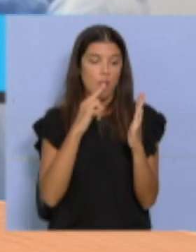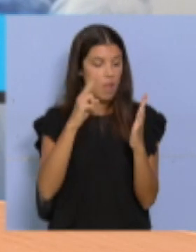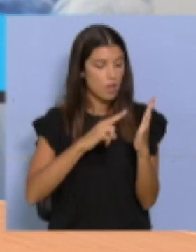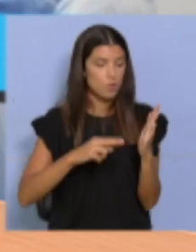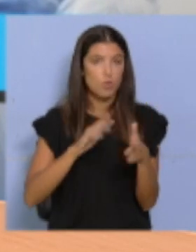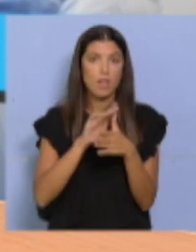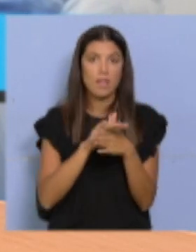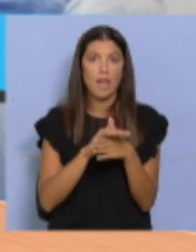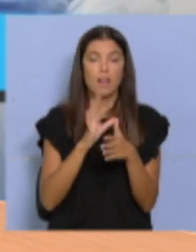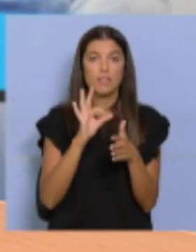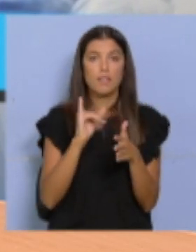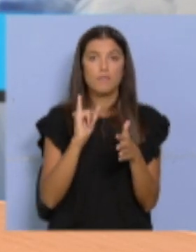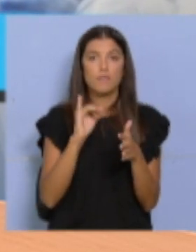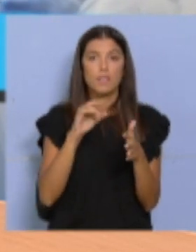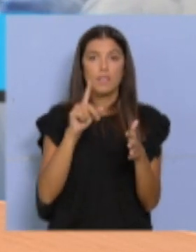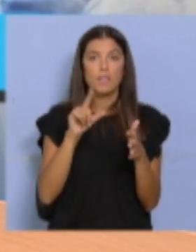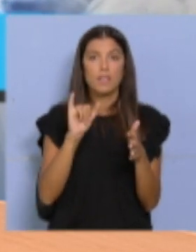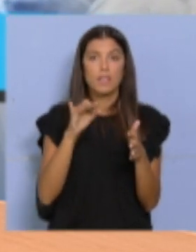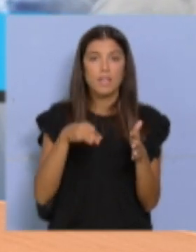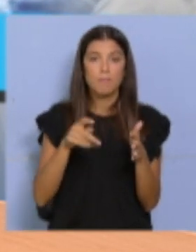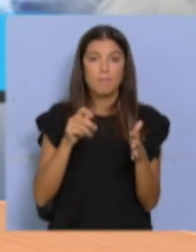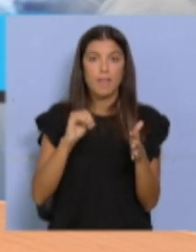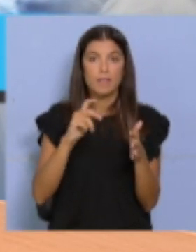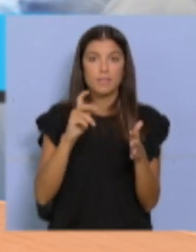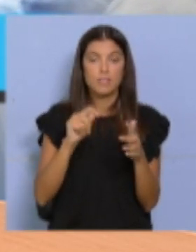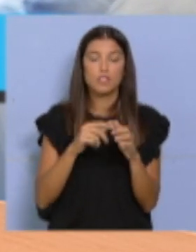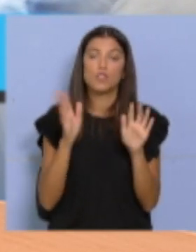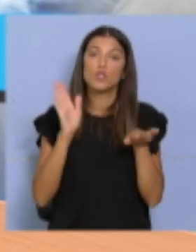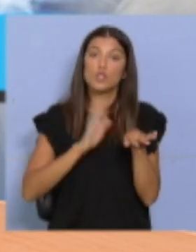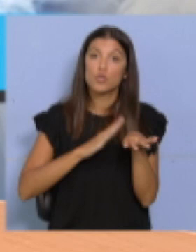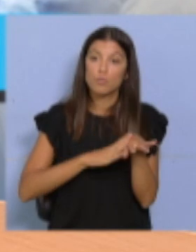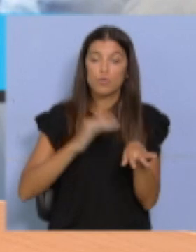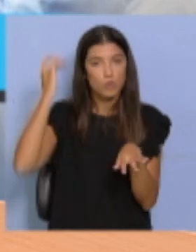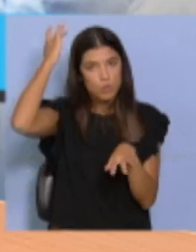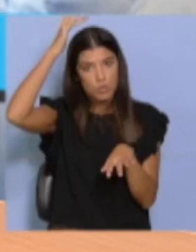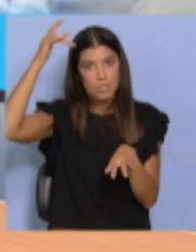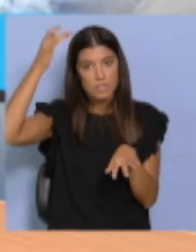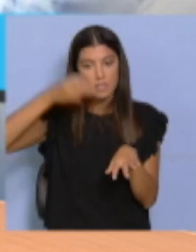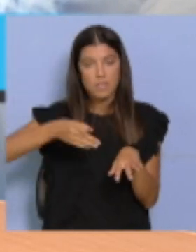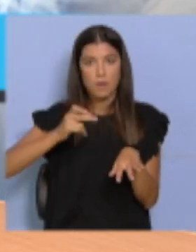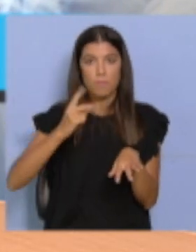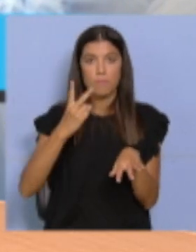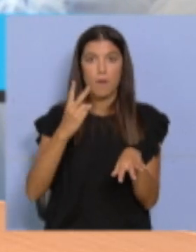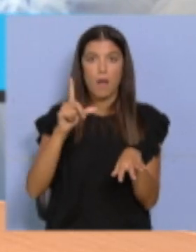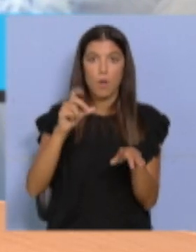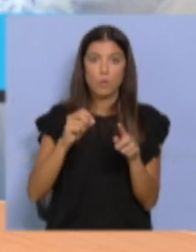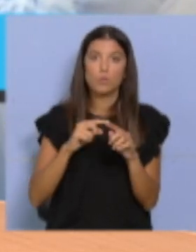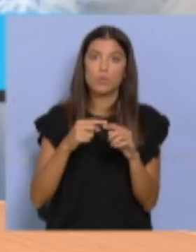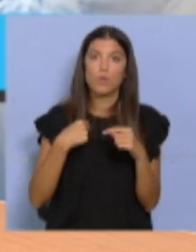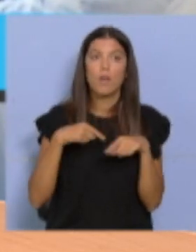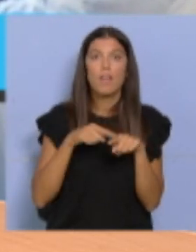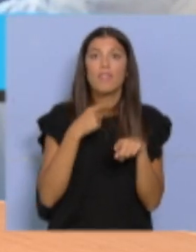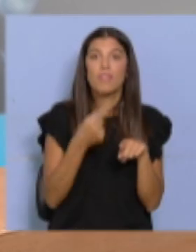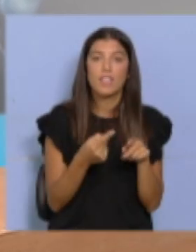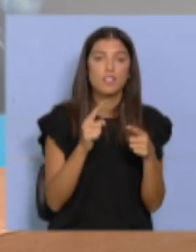que testemunho dá a São Paulo quando diz: sei viver na pobreza, sei viver na abundância.